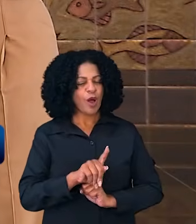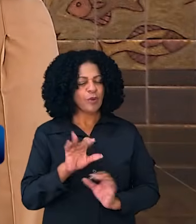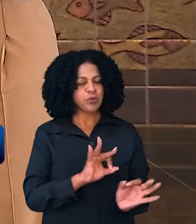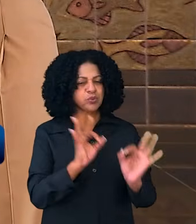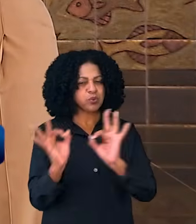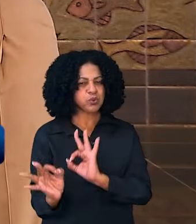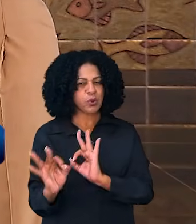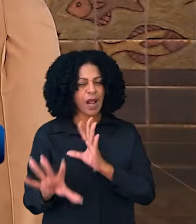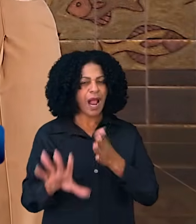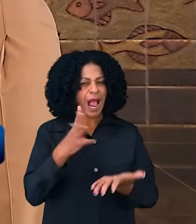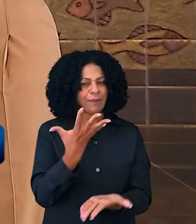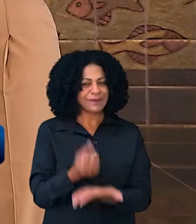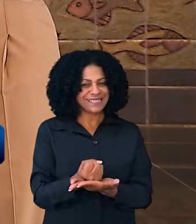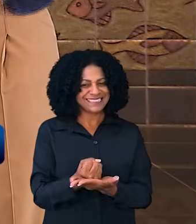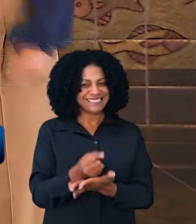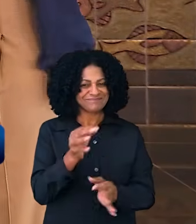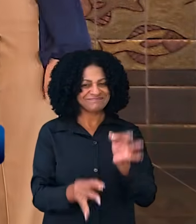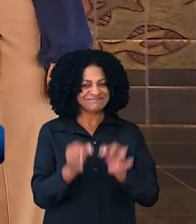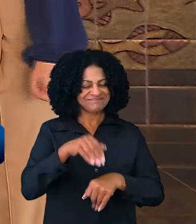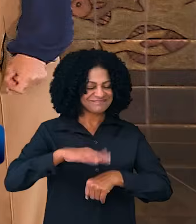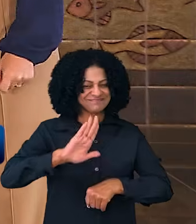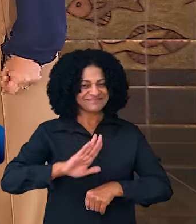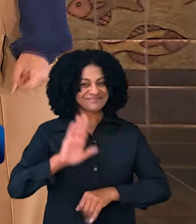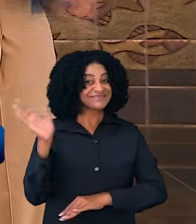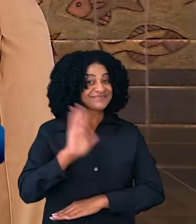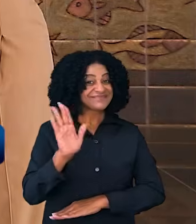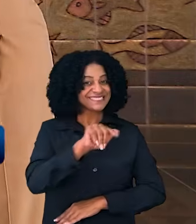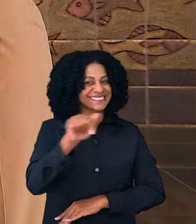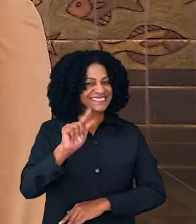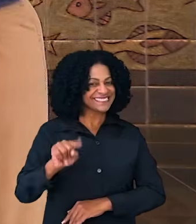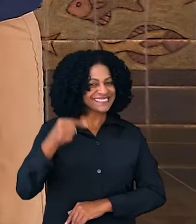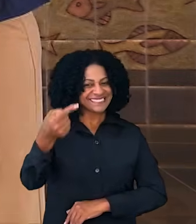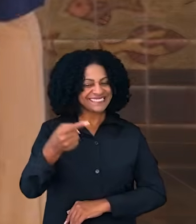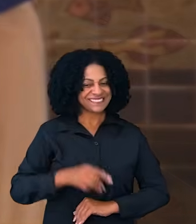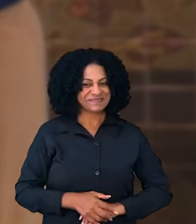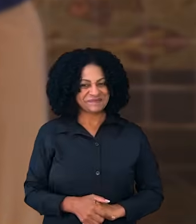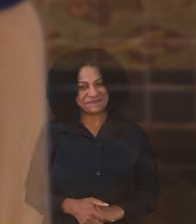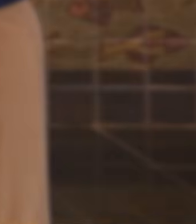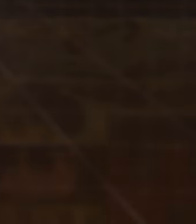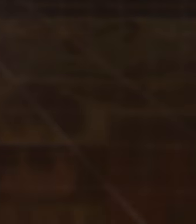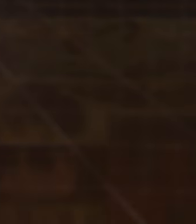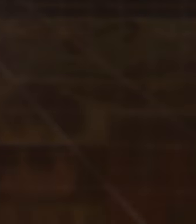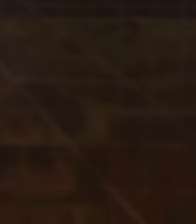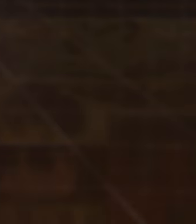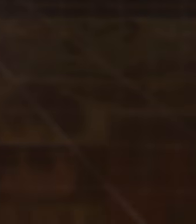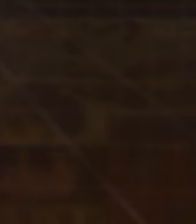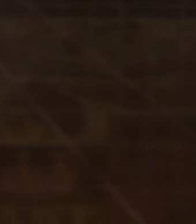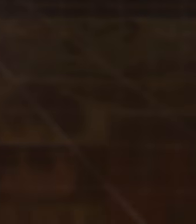aplicativo TV Justiça Mais. A gente se encontra na semana que vem. Tchau, tchau!